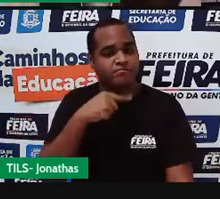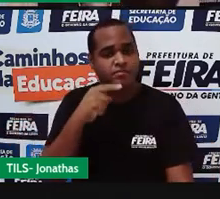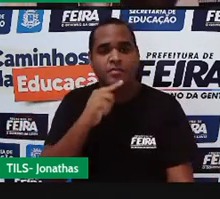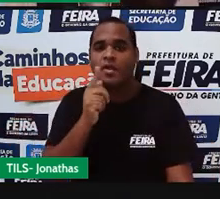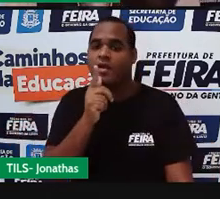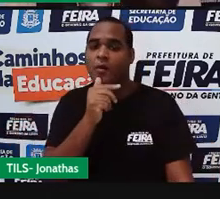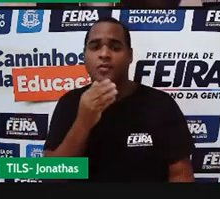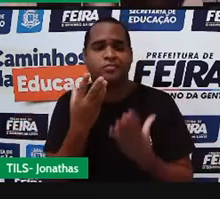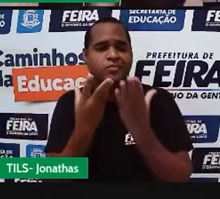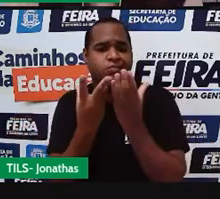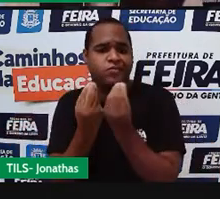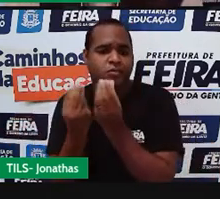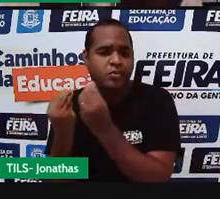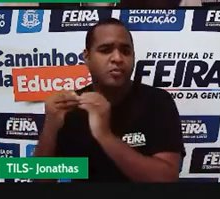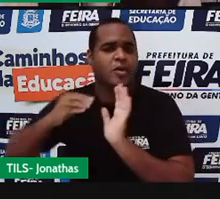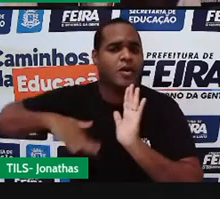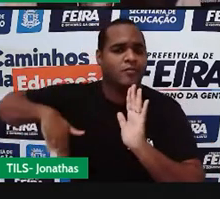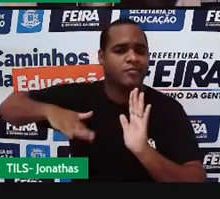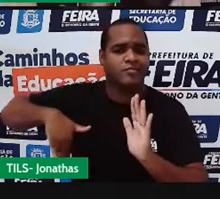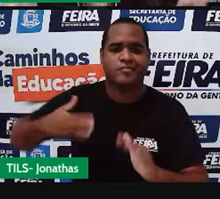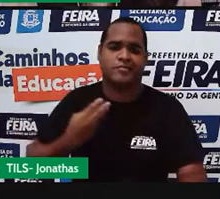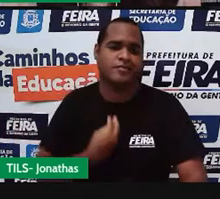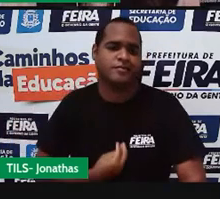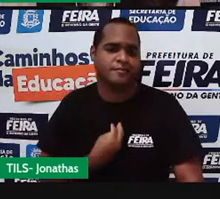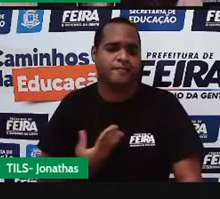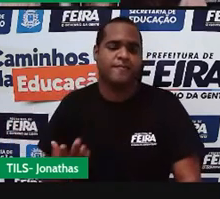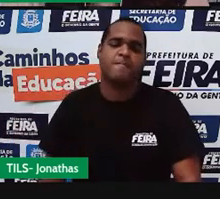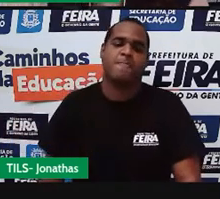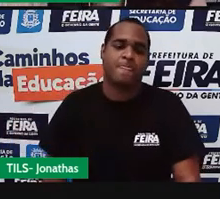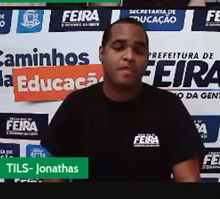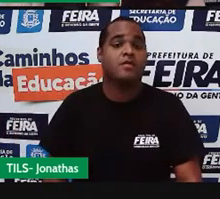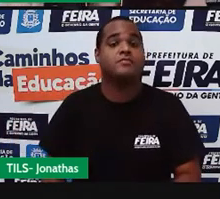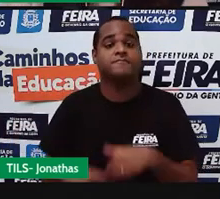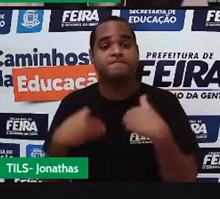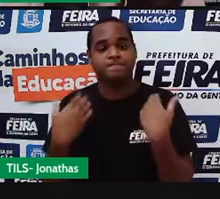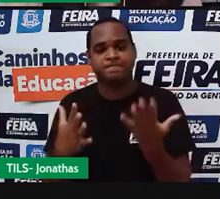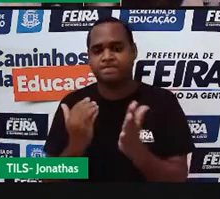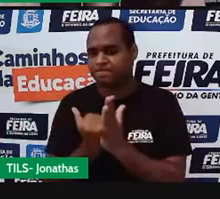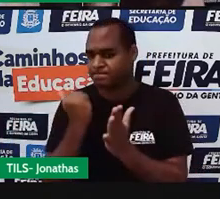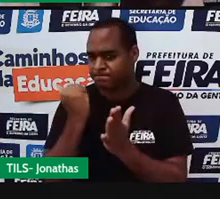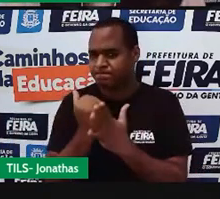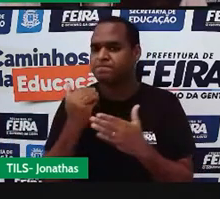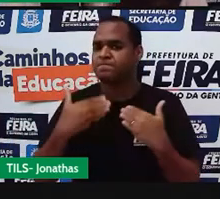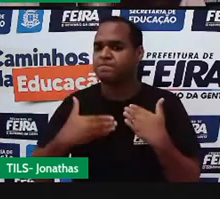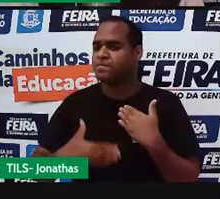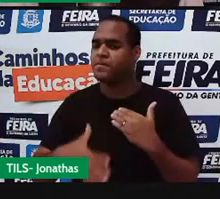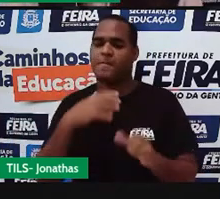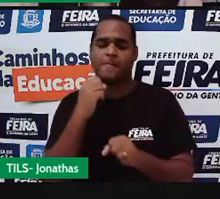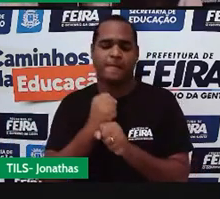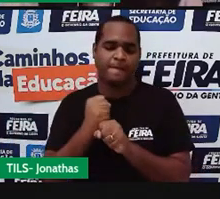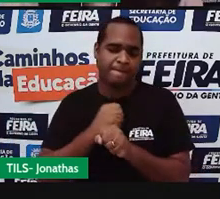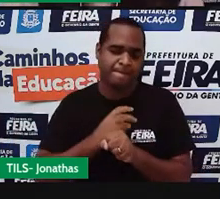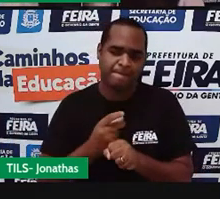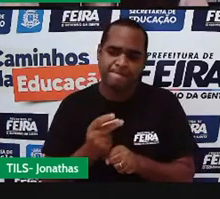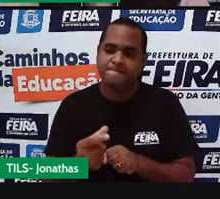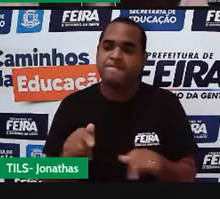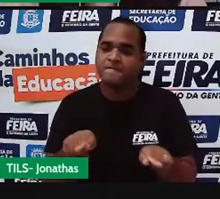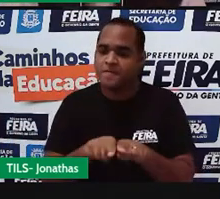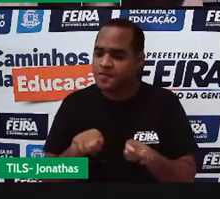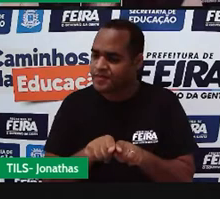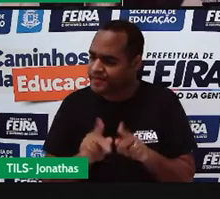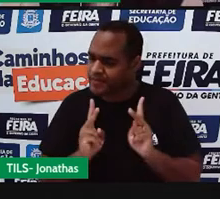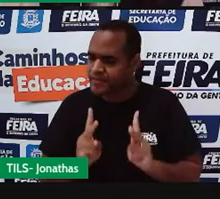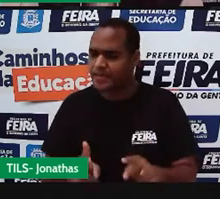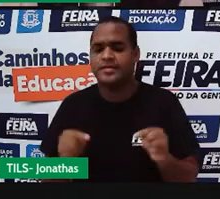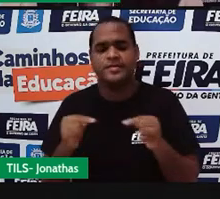conter esse avanço do nível do mar então isso agora é desse jeito nos próximos anos a gente vai ter cidades